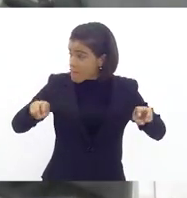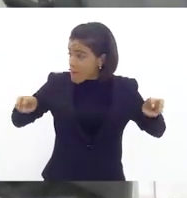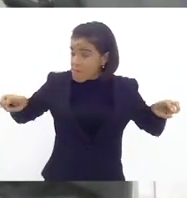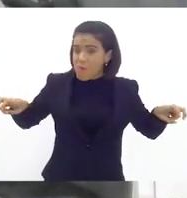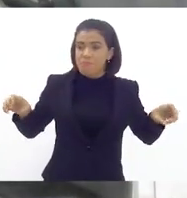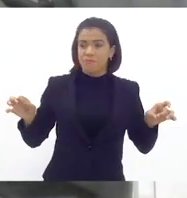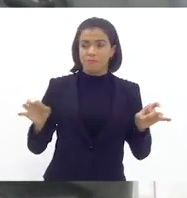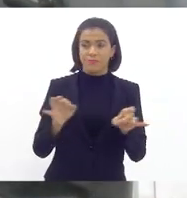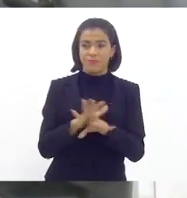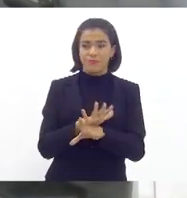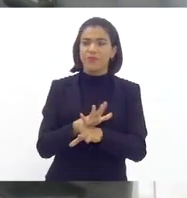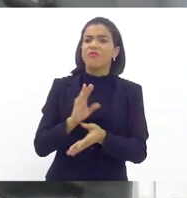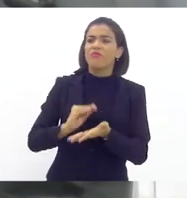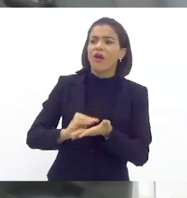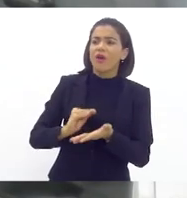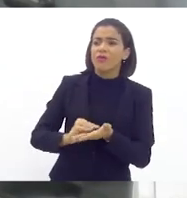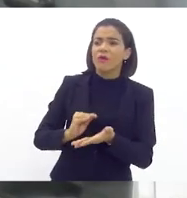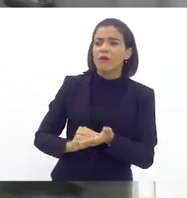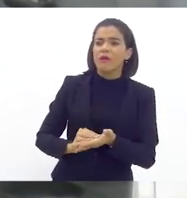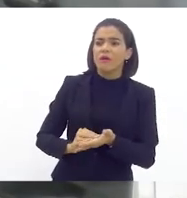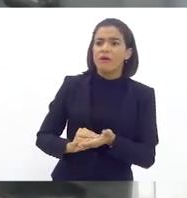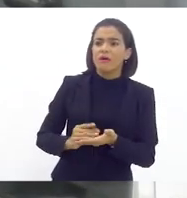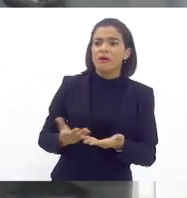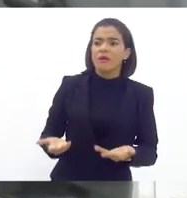Vamos dar início... Quem falta? A Tânia.